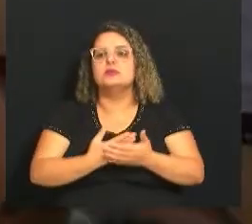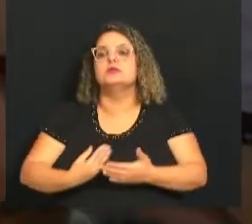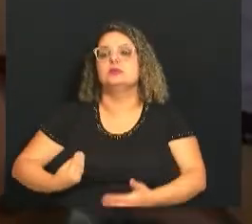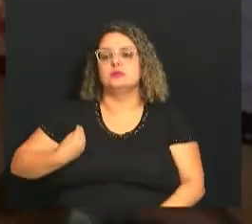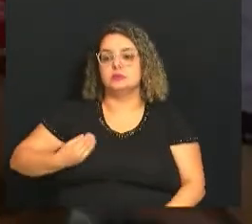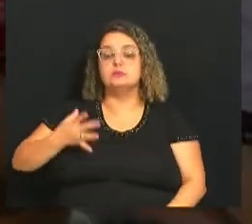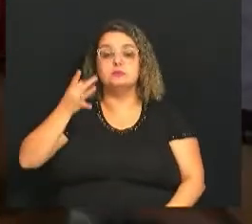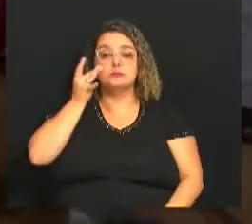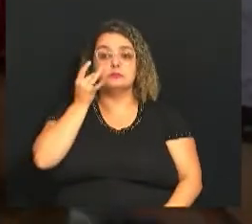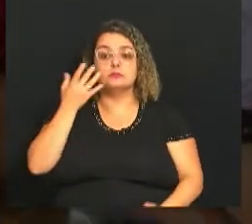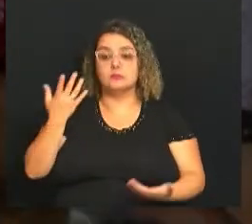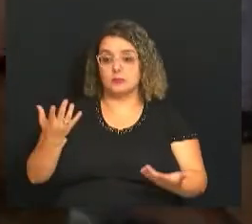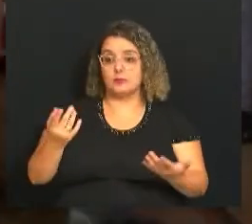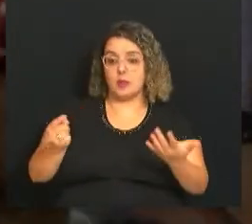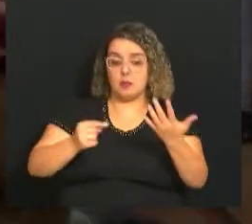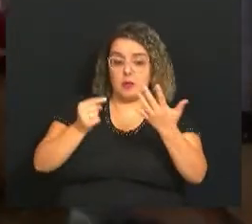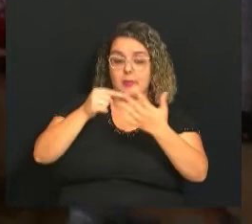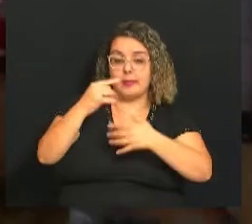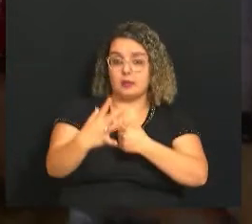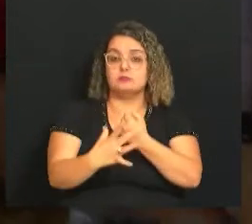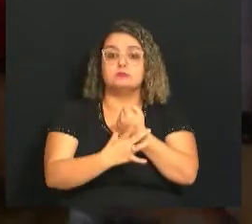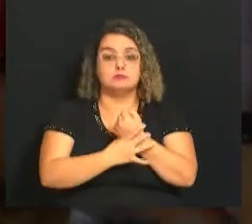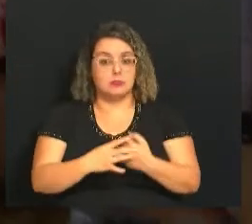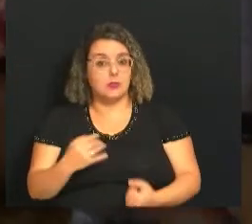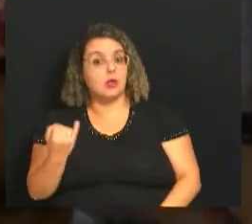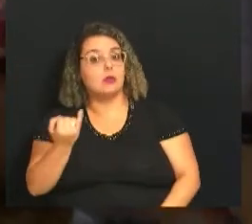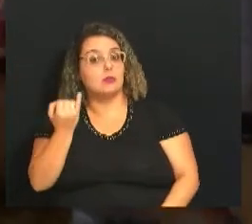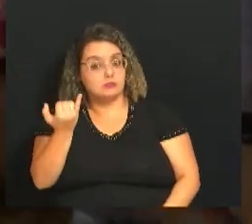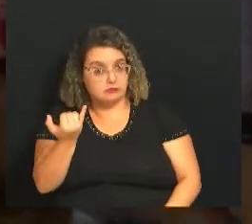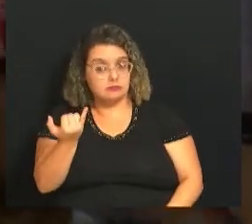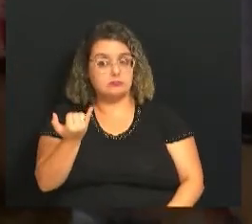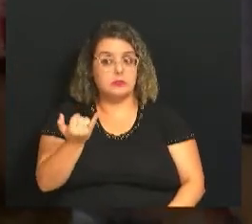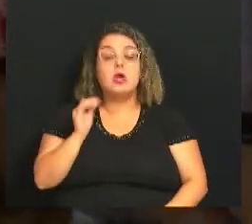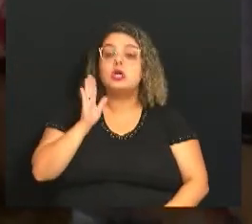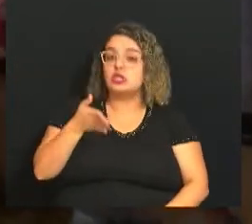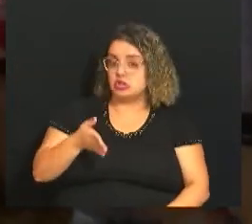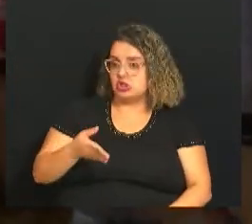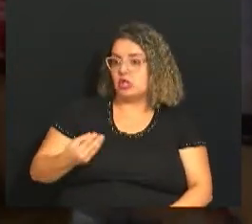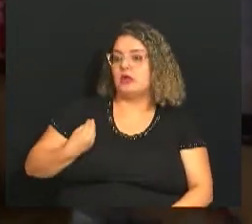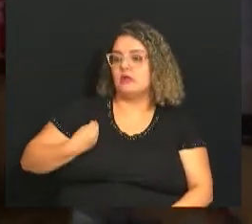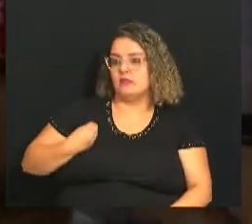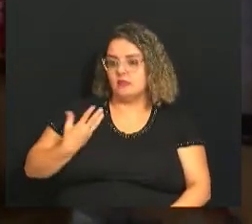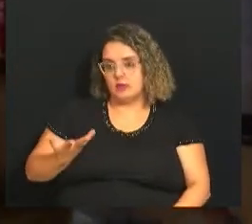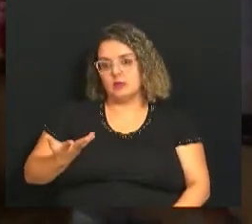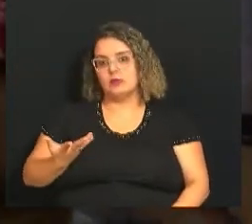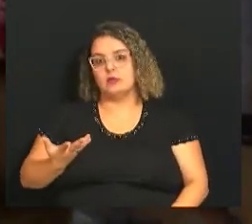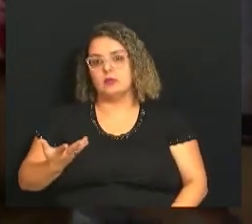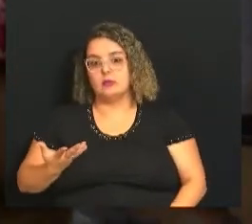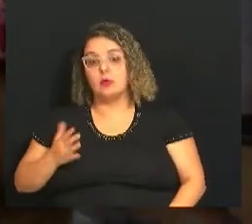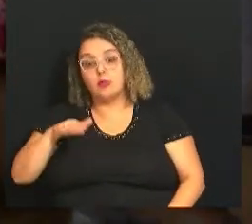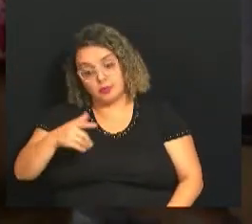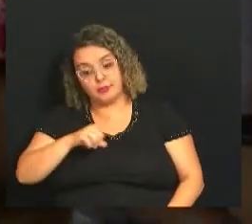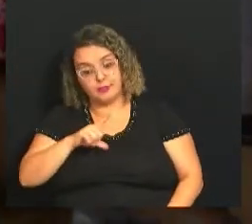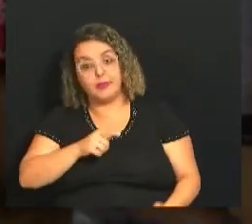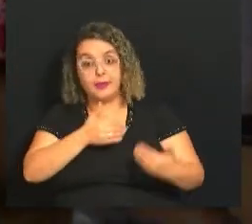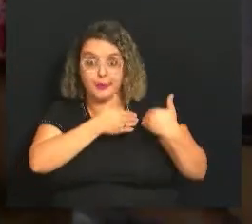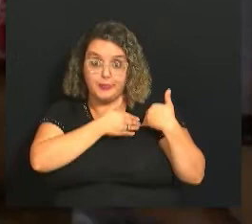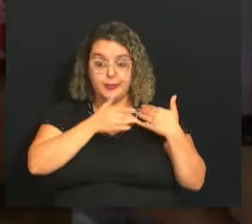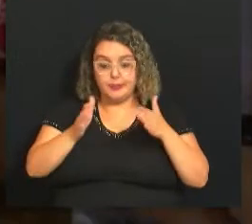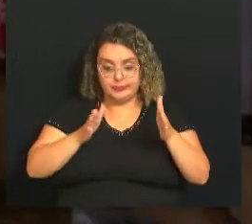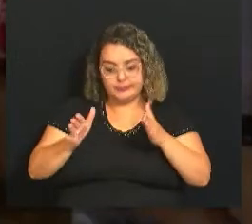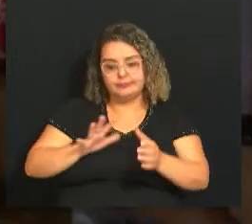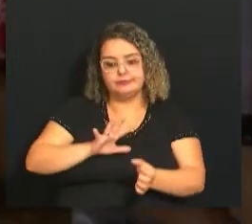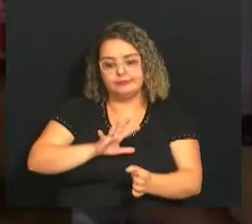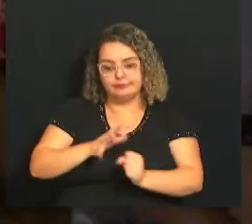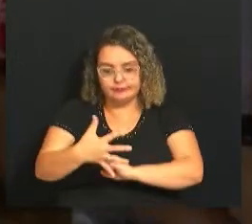Que essas questões de segurança, elas são muito semelhantes ao que a gente já tem feito, pelo menos quando você é um pouco mais responsável em relação à pandemia, nesses